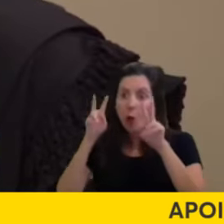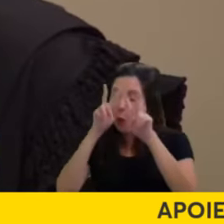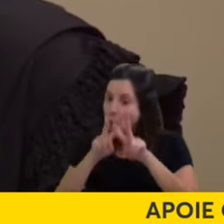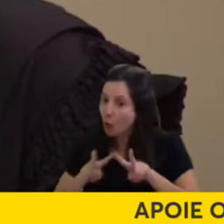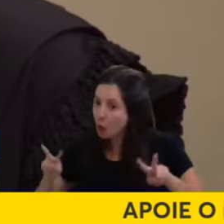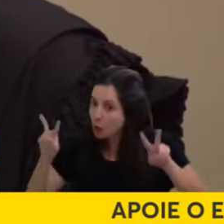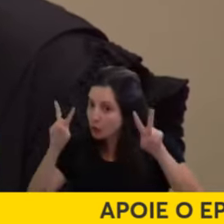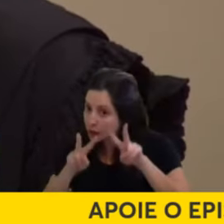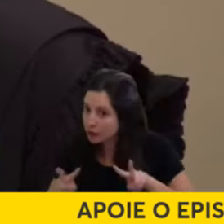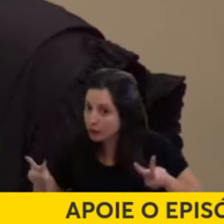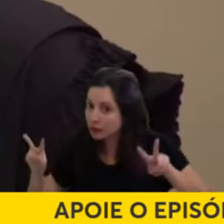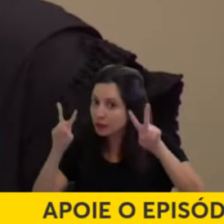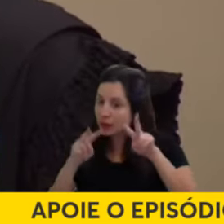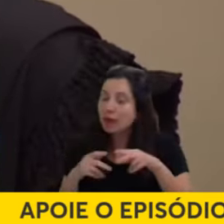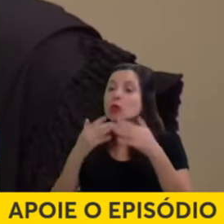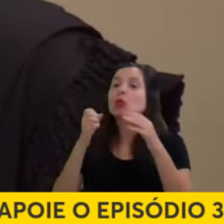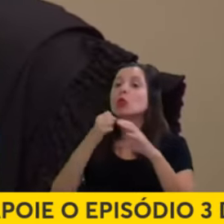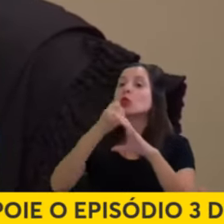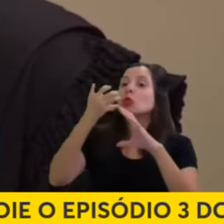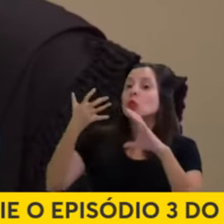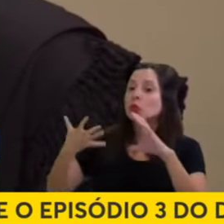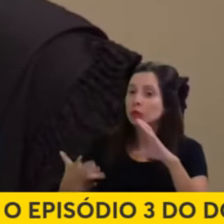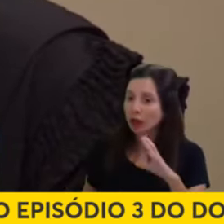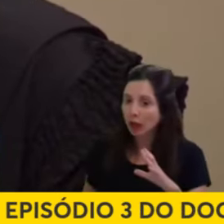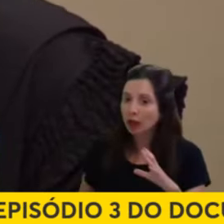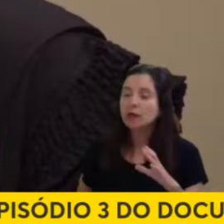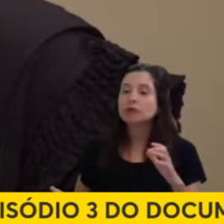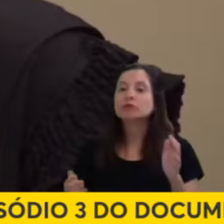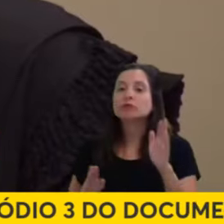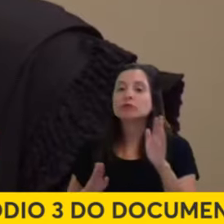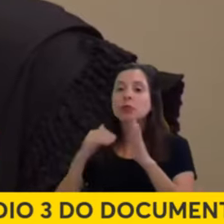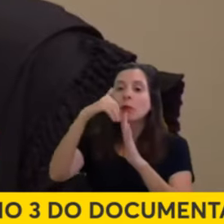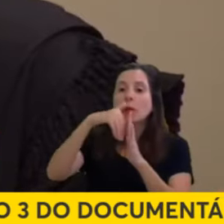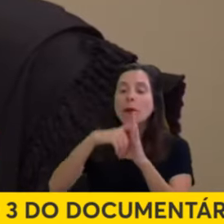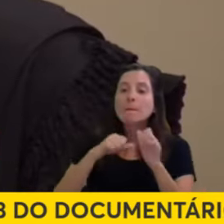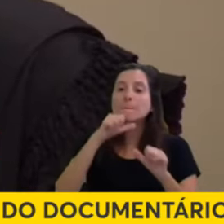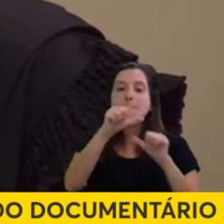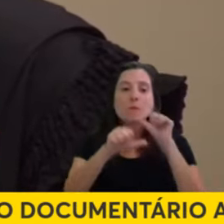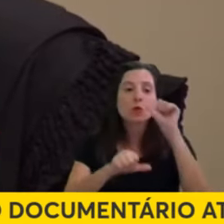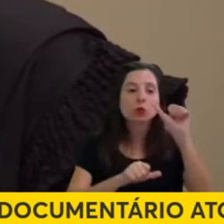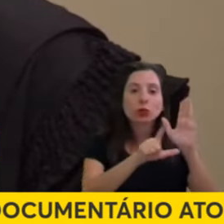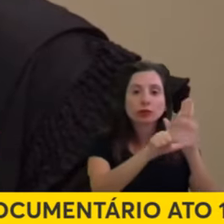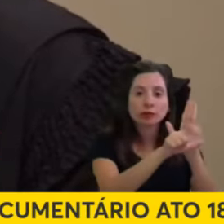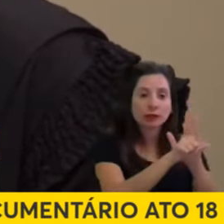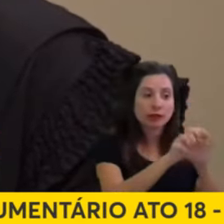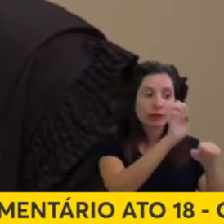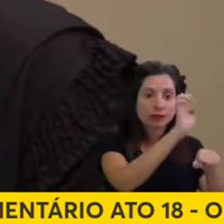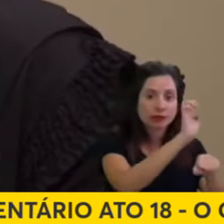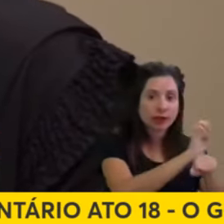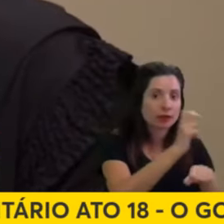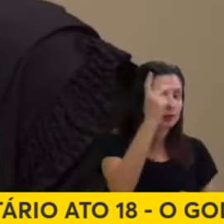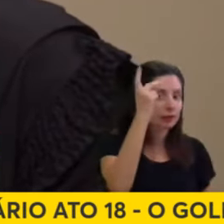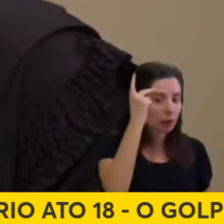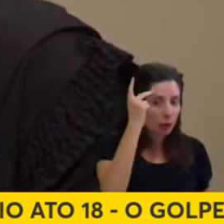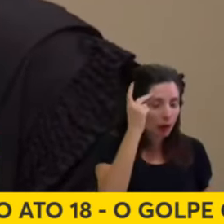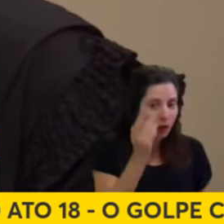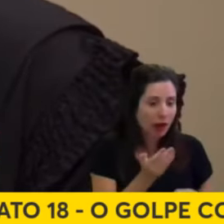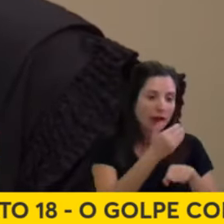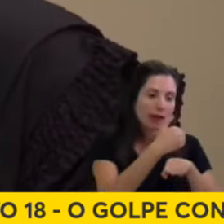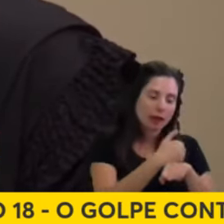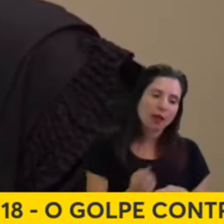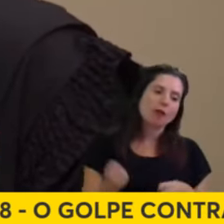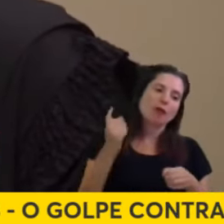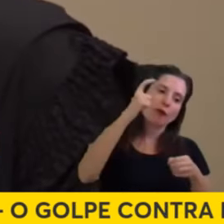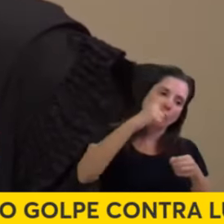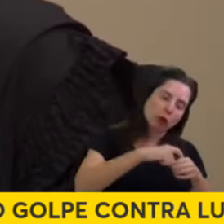presidencial a qual naufragada mudou para o legislativo do Estado de São Paulo daí então a pré-campanha voltou-se à aquele estado